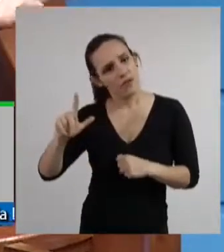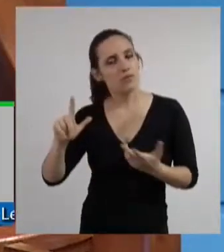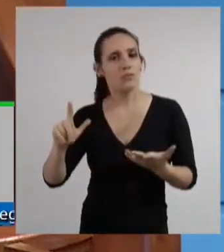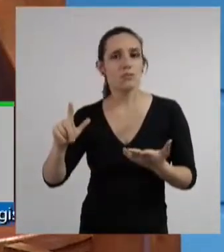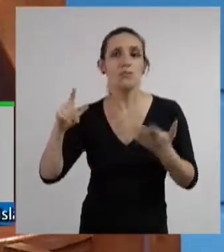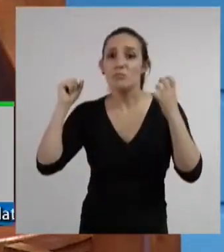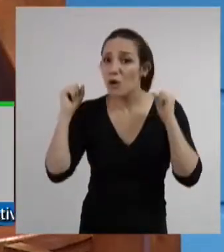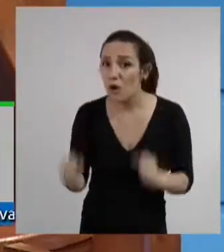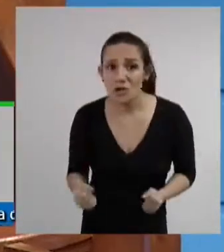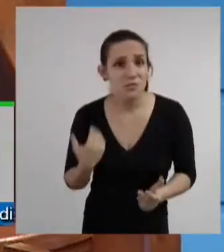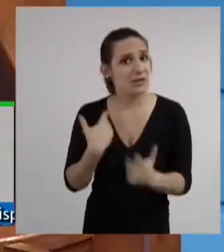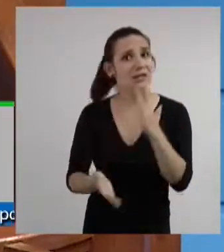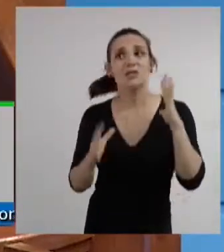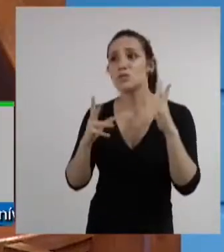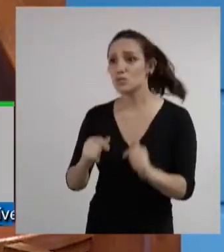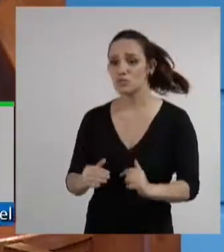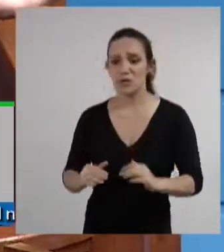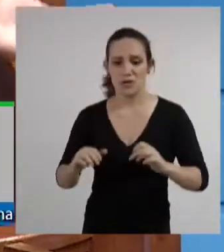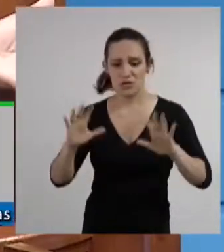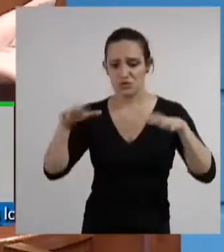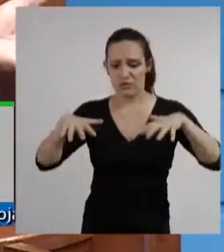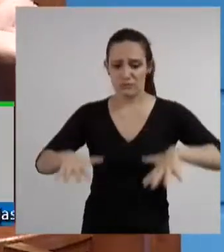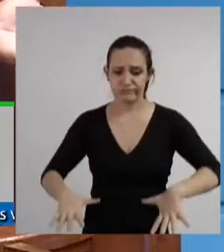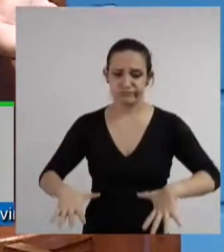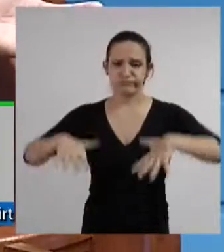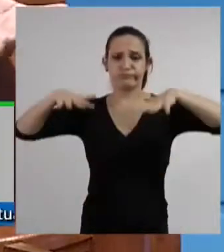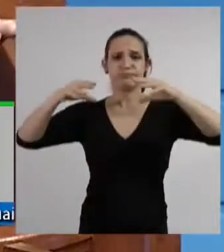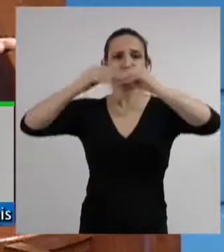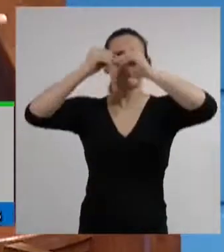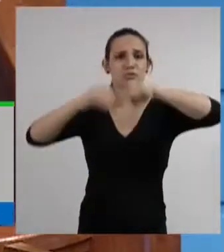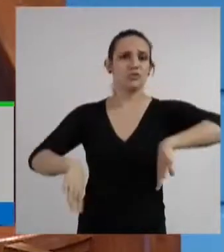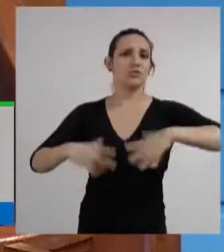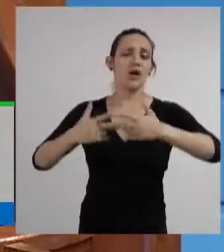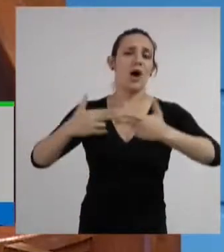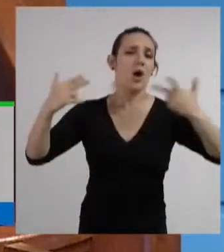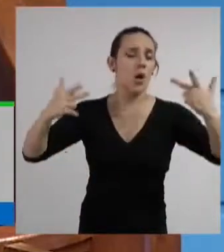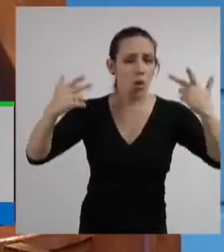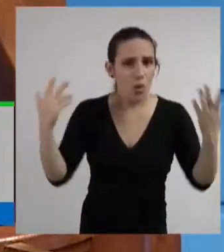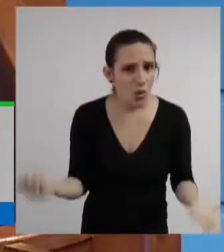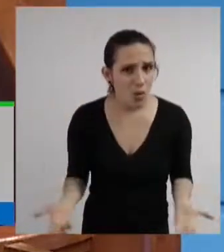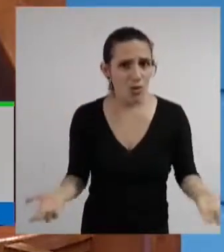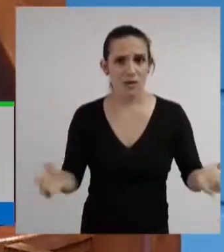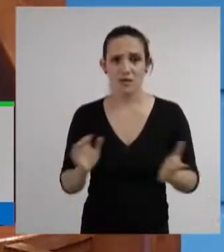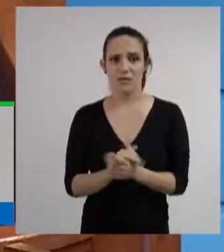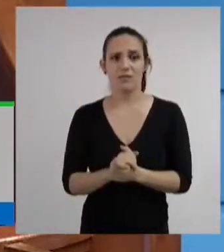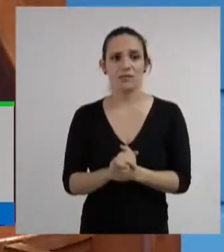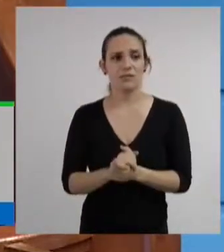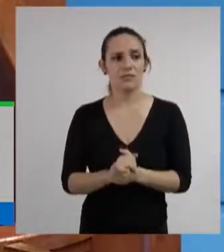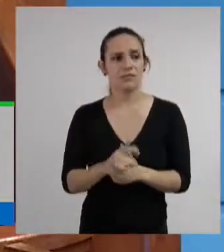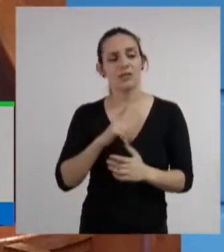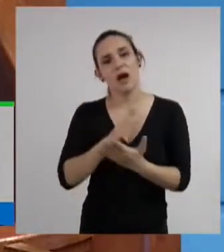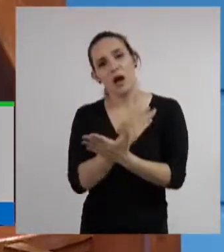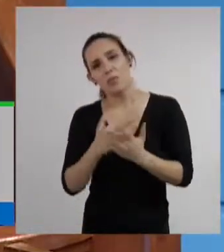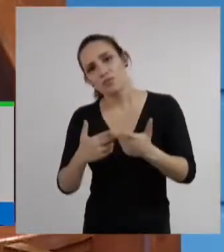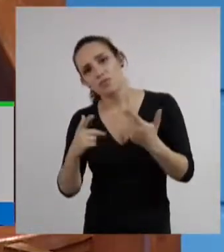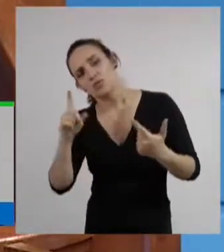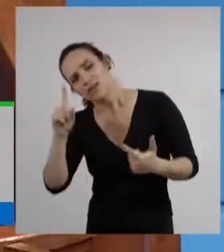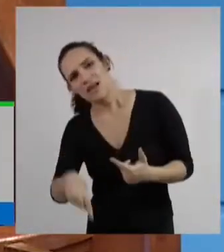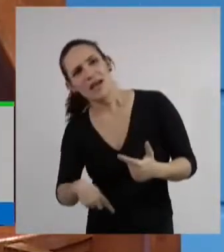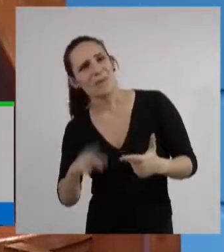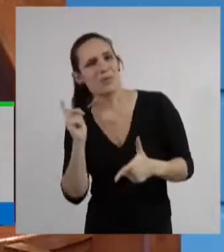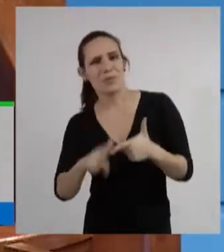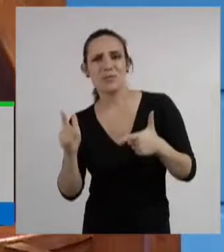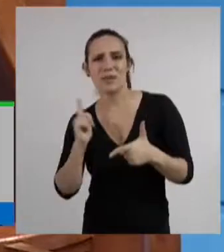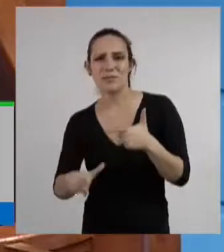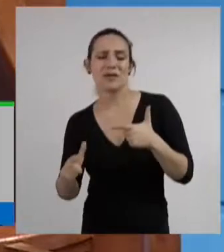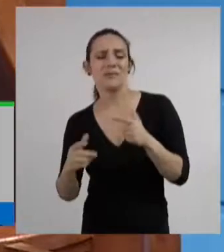calamidade pública, como pode ser, não pode ser, tem algumas medidas que é considerado como calamidade pública, outras não são, e aí